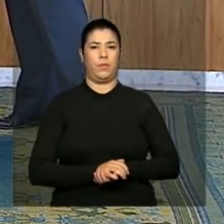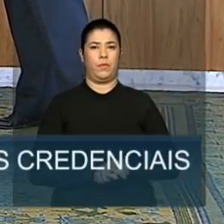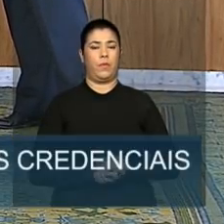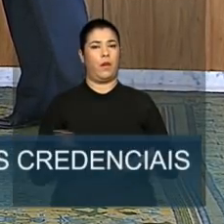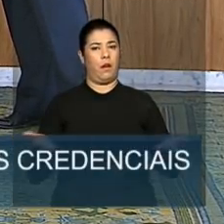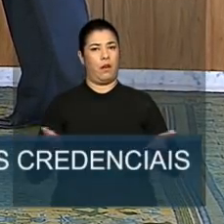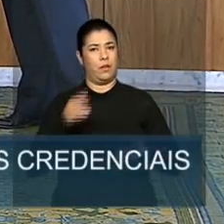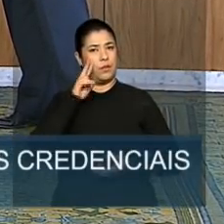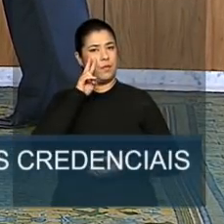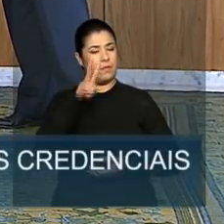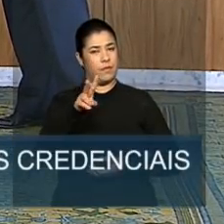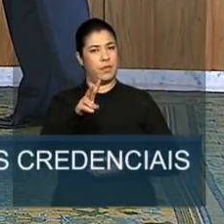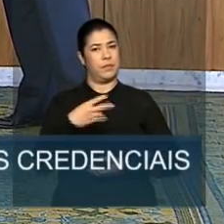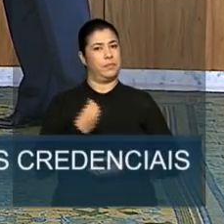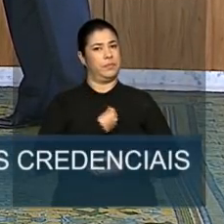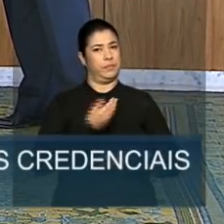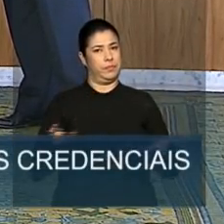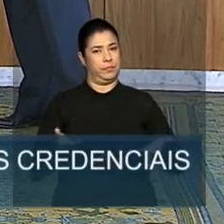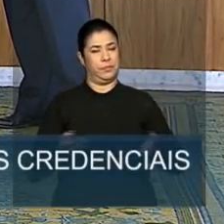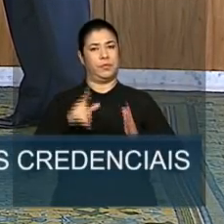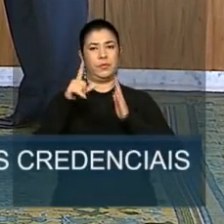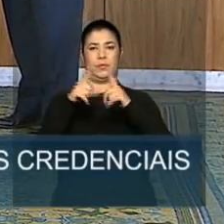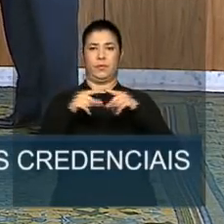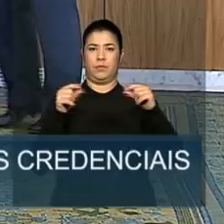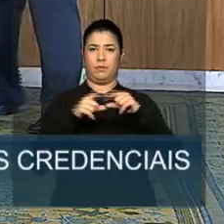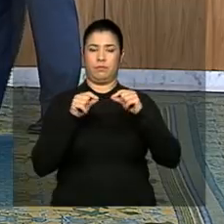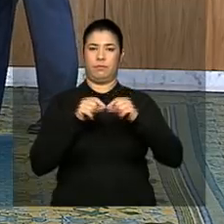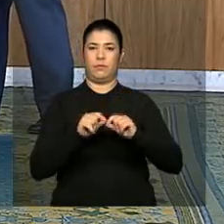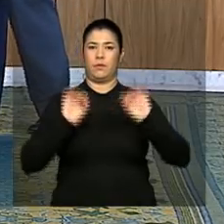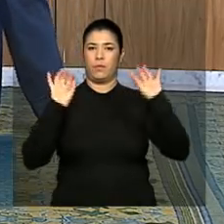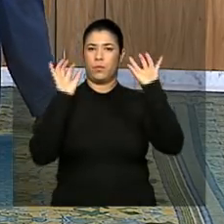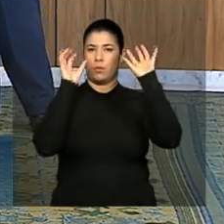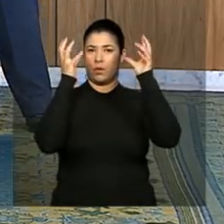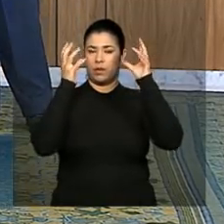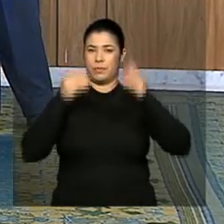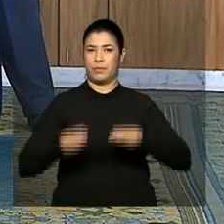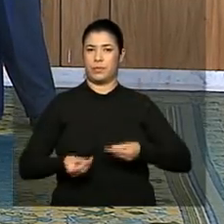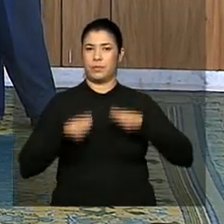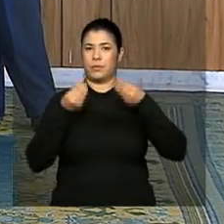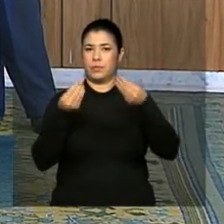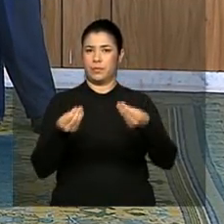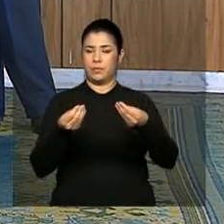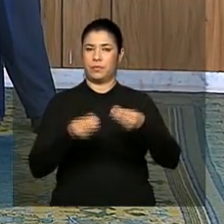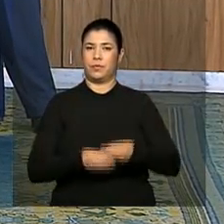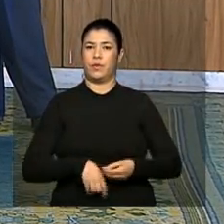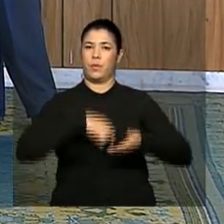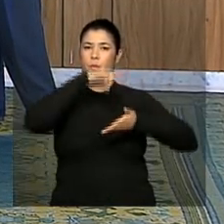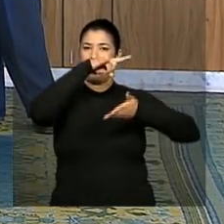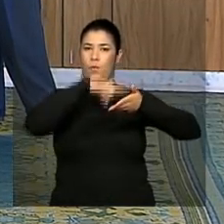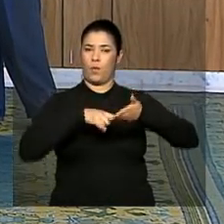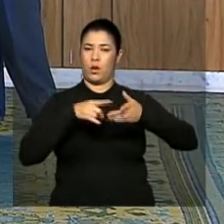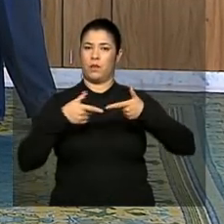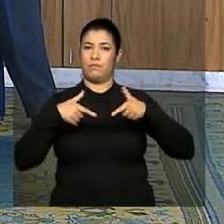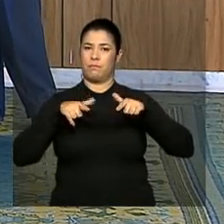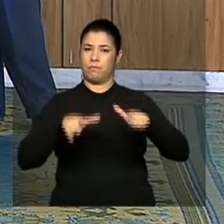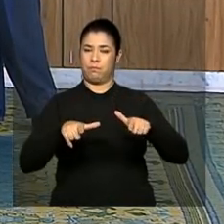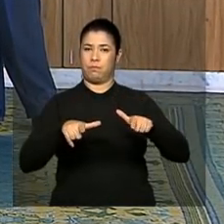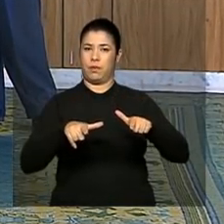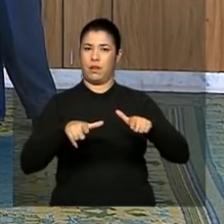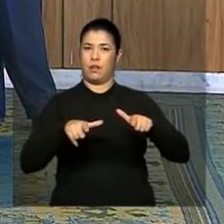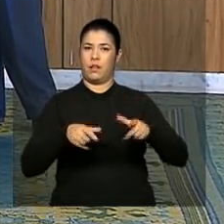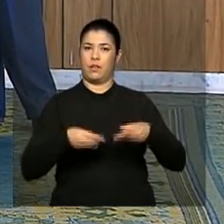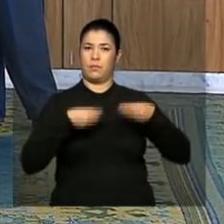Estamos ao vivo de Brasília acompanhando a cerimônia de entrega das credenciais dos embaixadores à presidenta